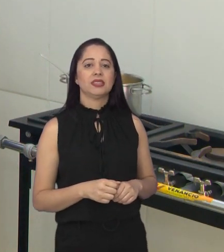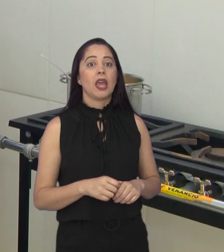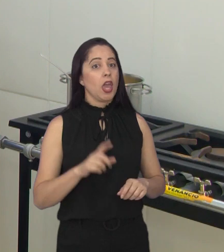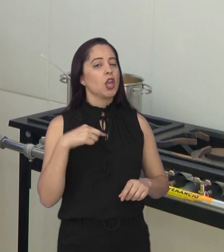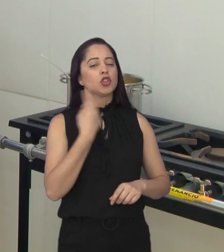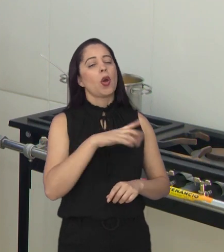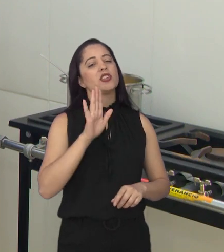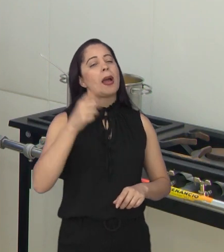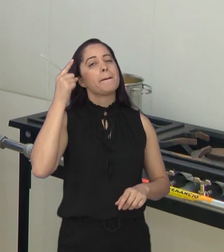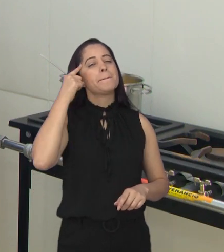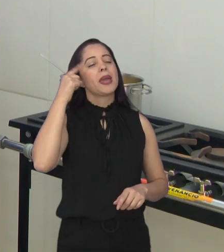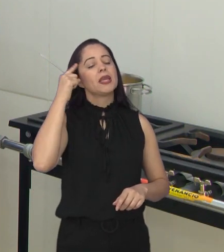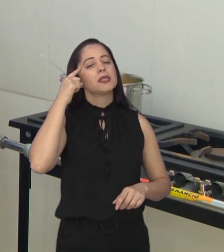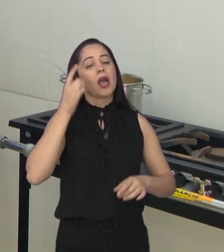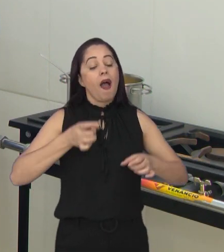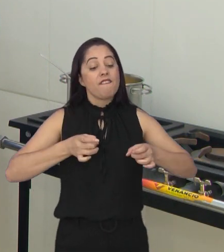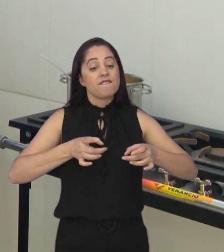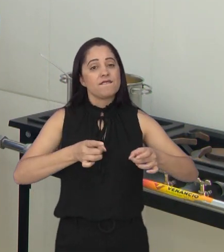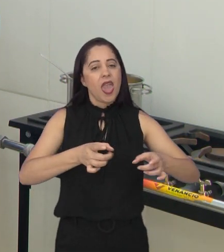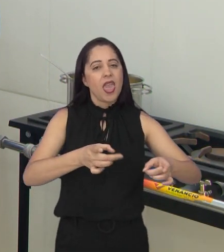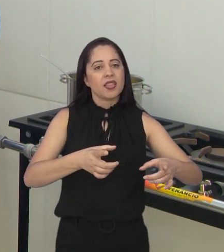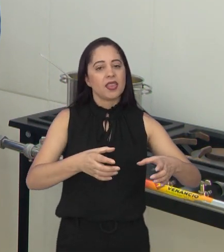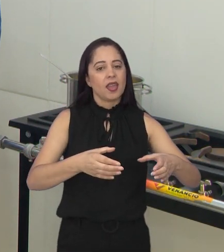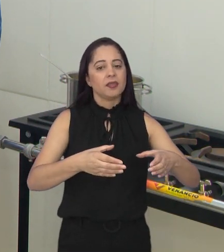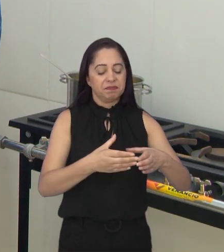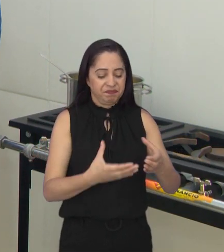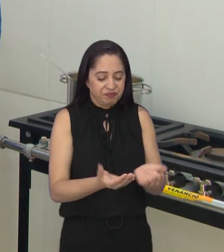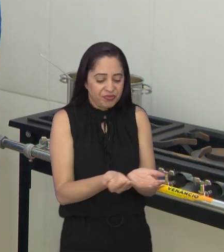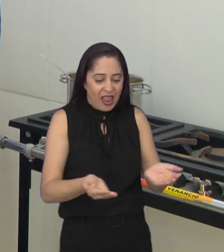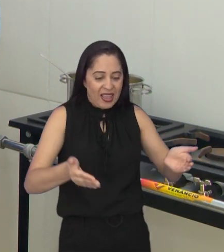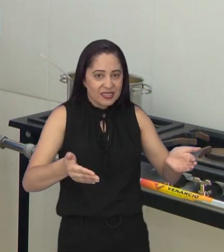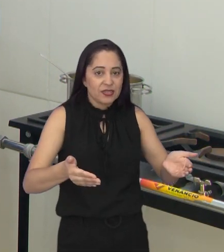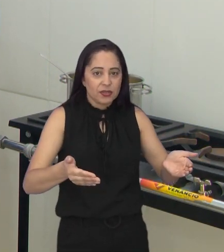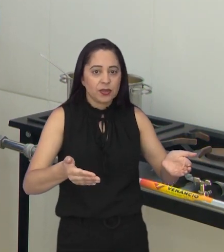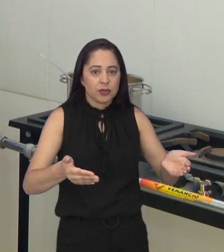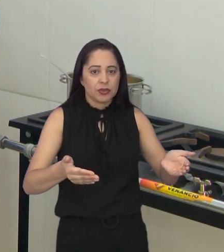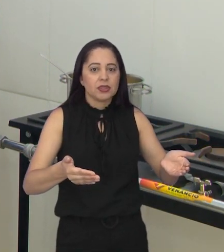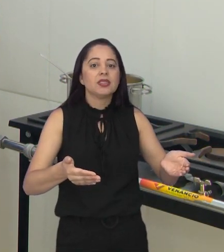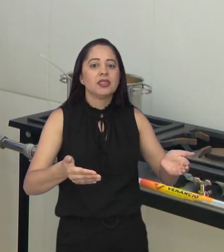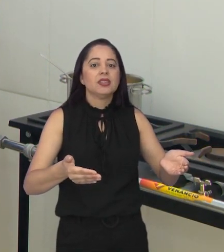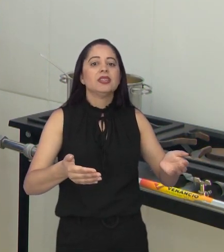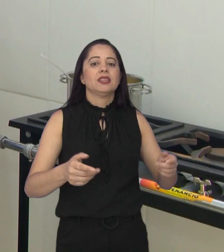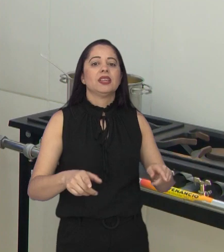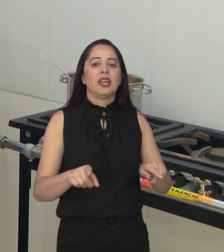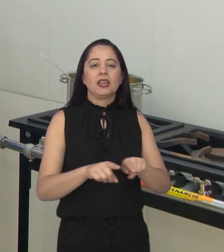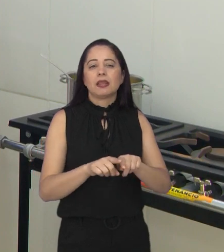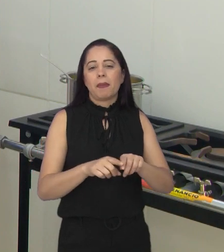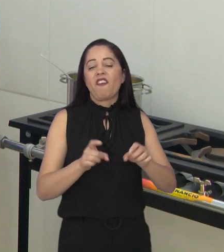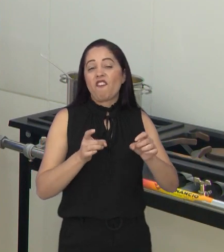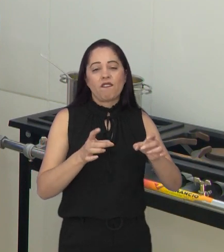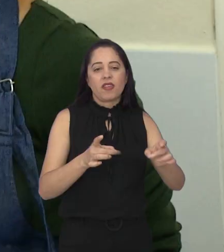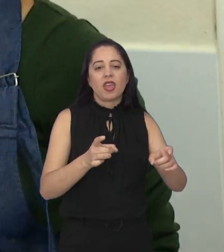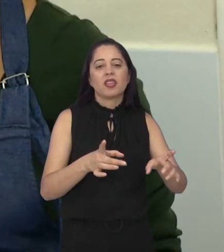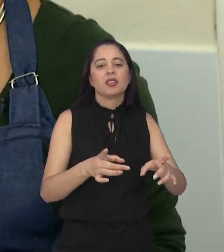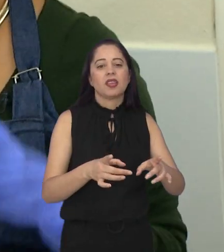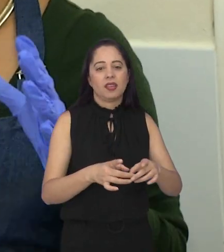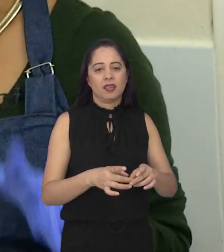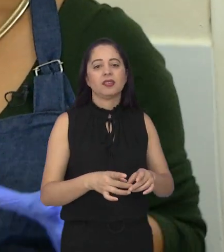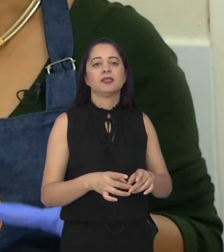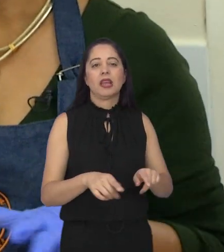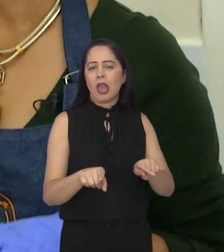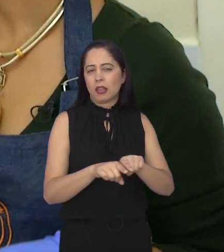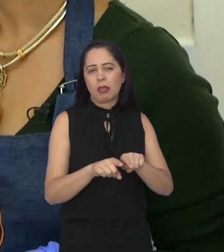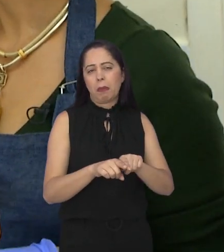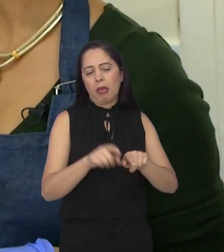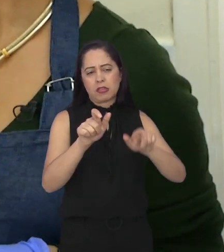E é o próximo produto aí que nós já estamos... Na verdade, já estamos comercializando. Então, nós, além da geleia, a gente vai ter agora um mix de frutas, onde a gente consegue comercializar